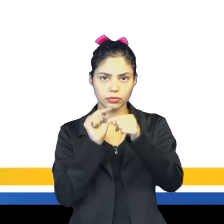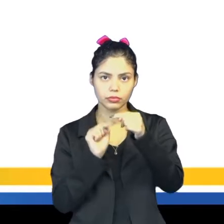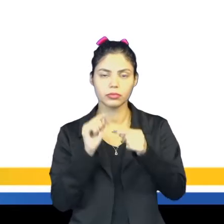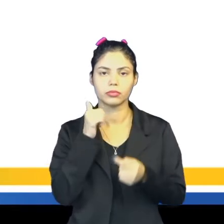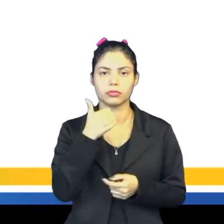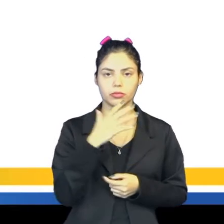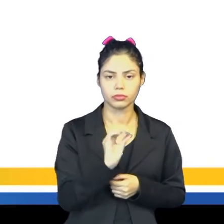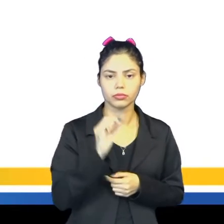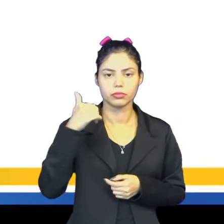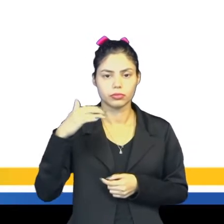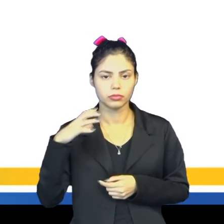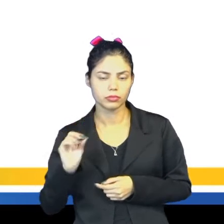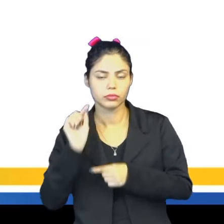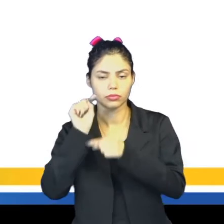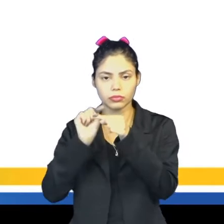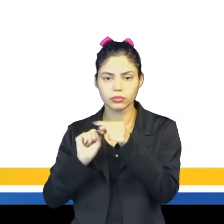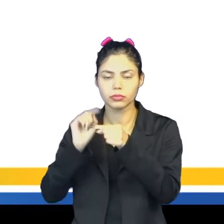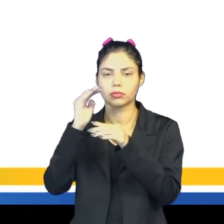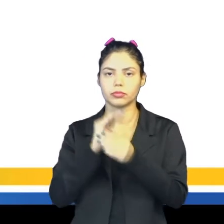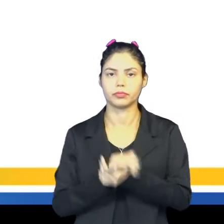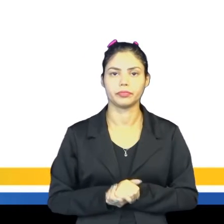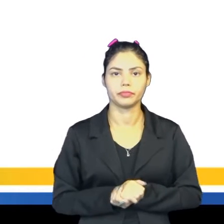dividindo de 10 em 10